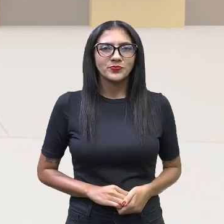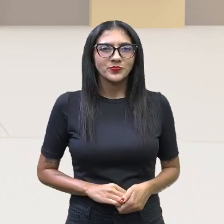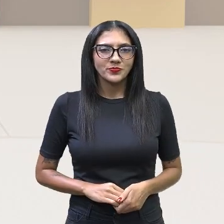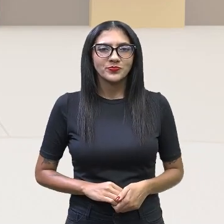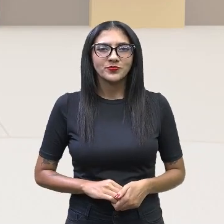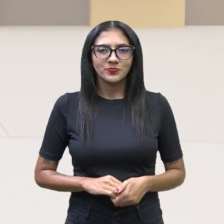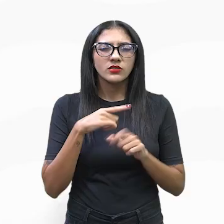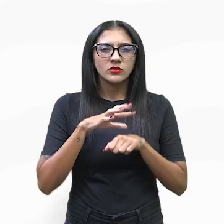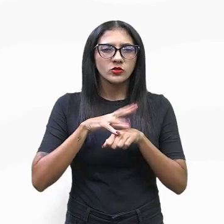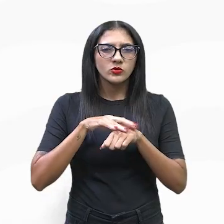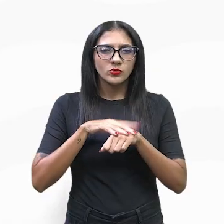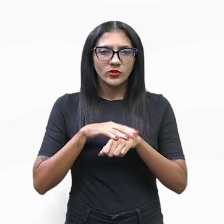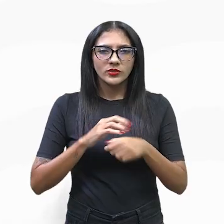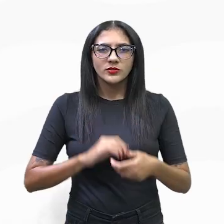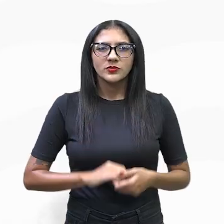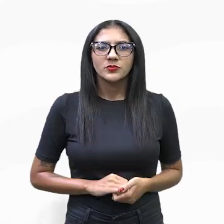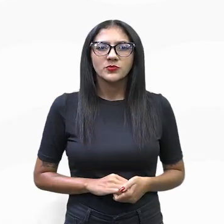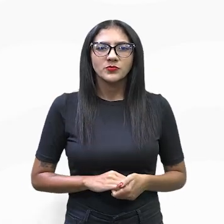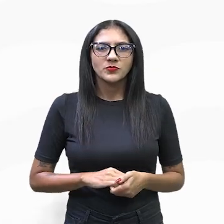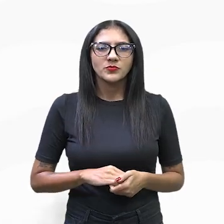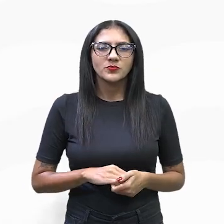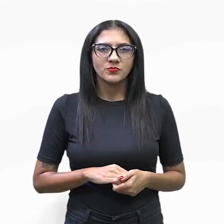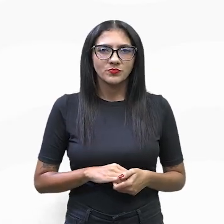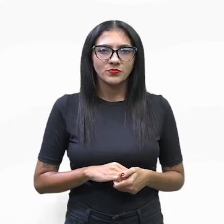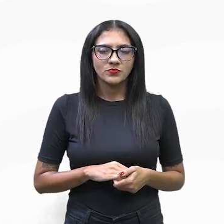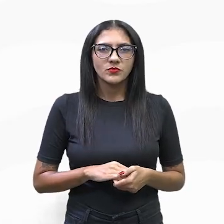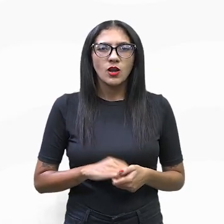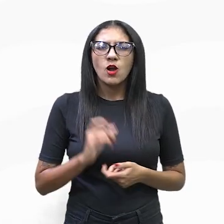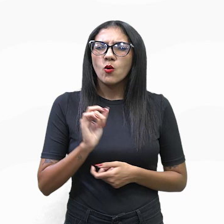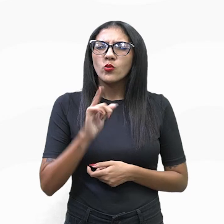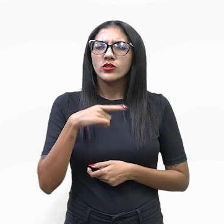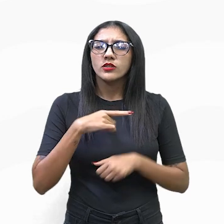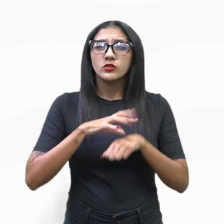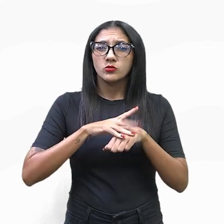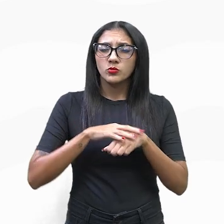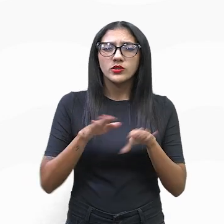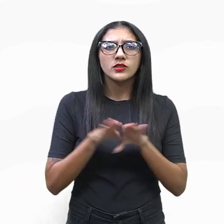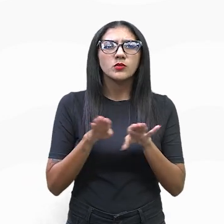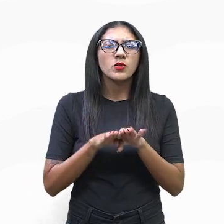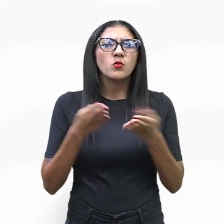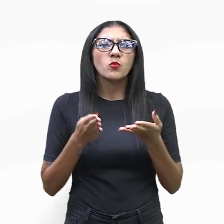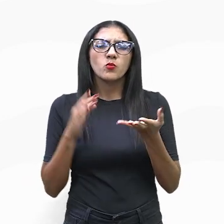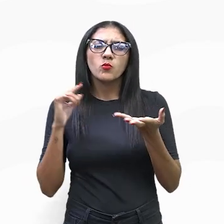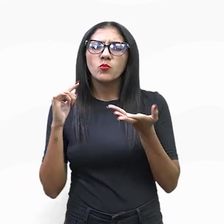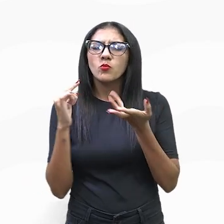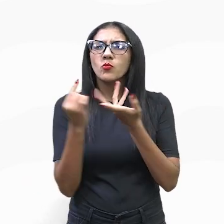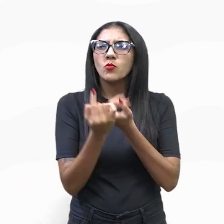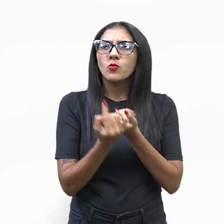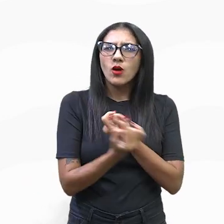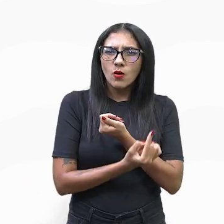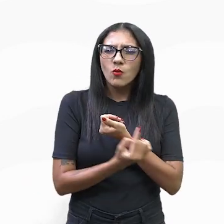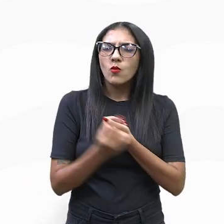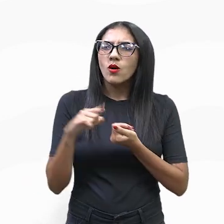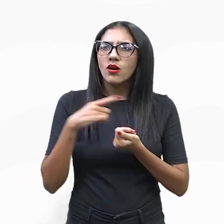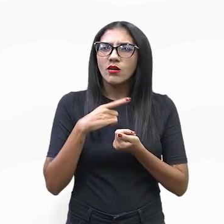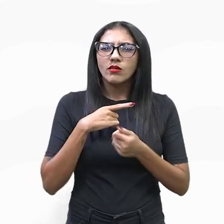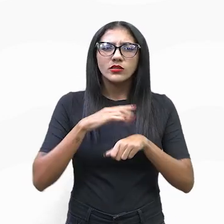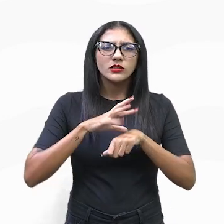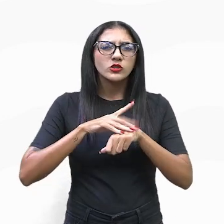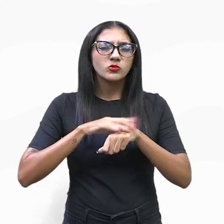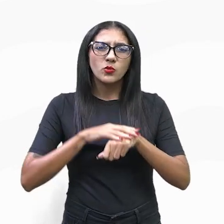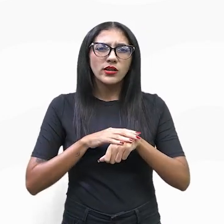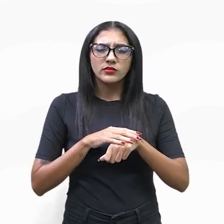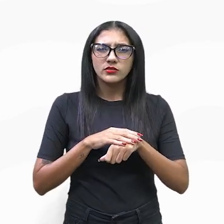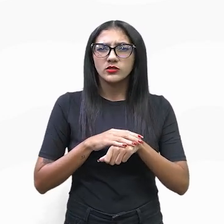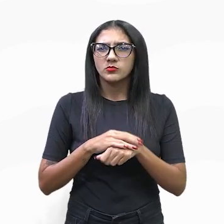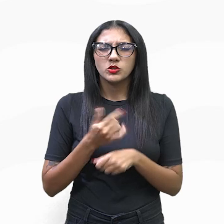transmissíveis, DCNT. O que são e quais as doenças crônicas não